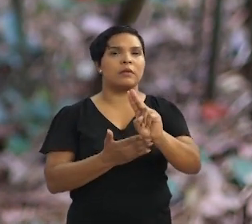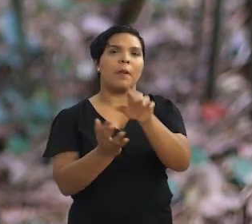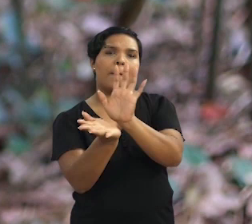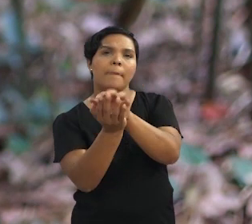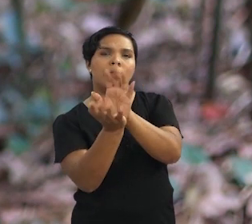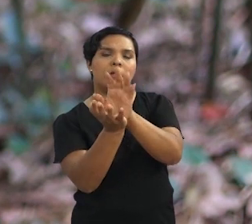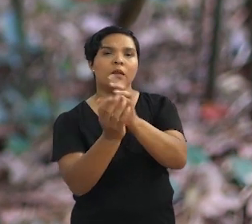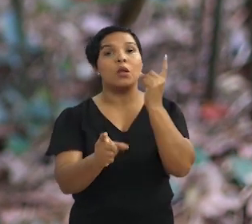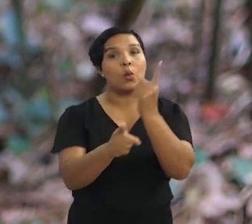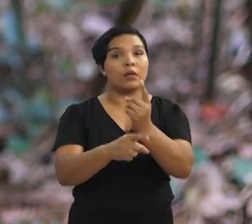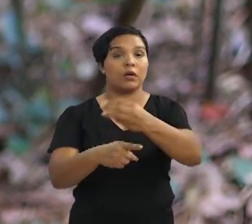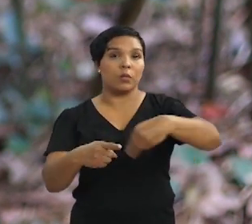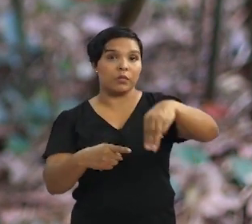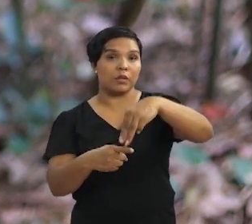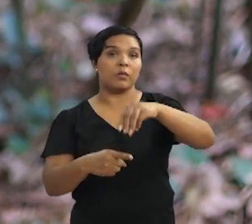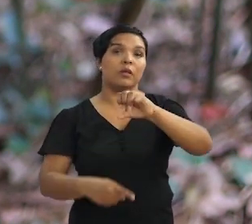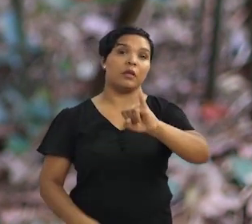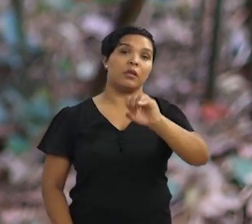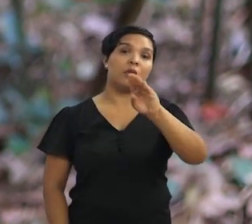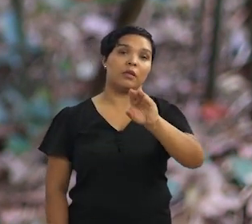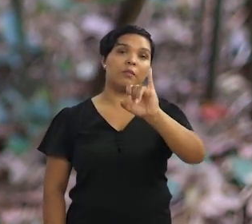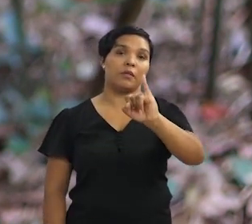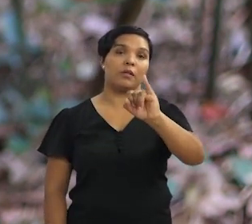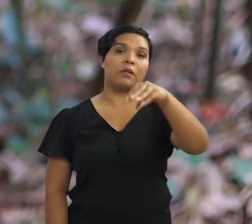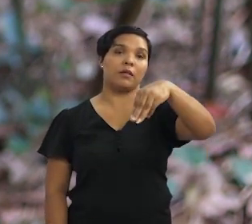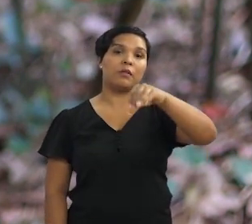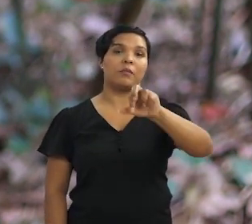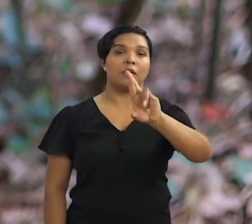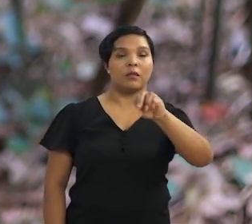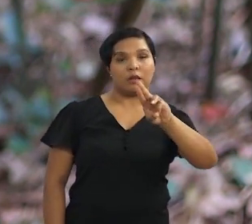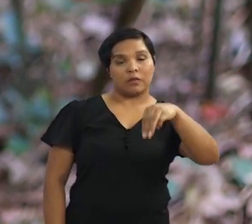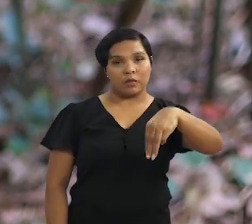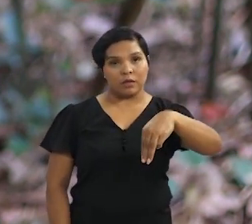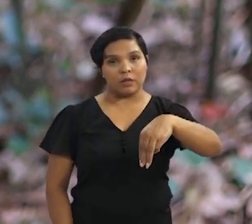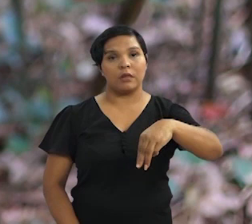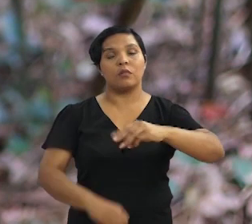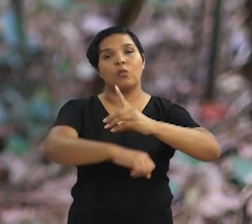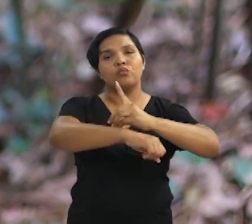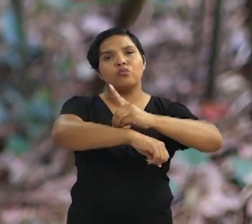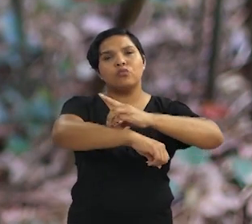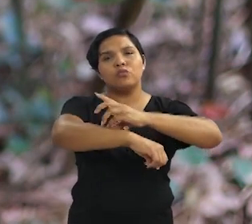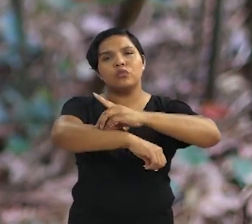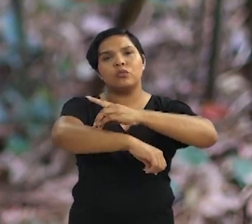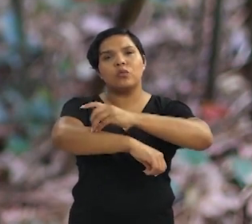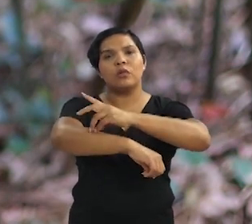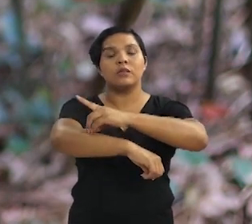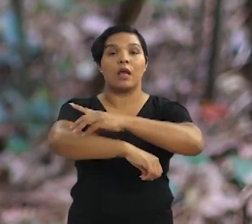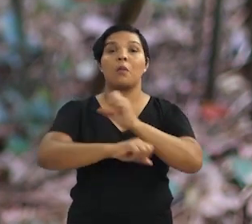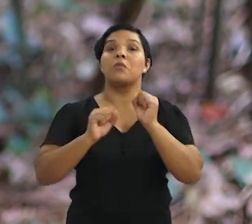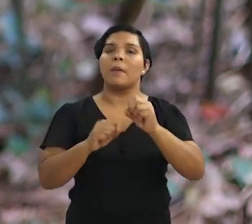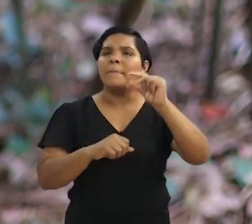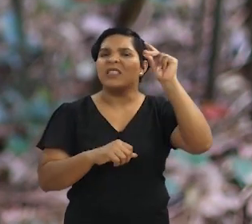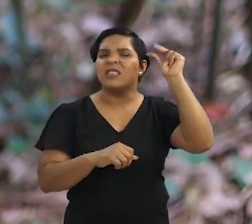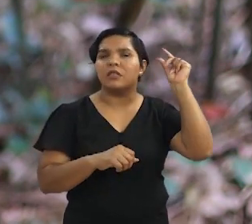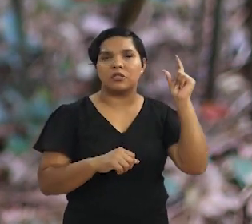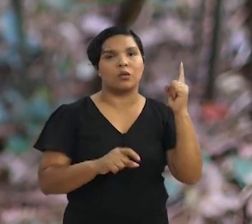Universidade Federal de Pernambuco encontraram no município de Ibimirim um segmento de vértebra pertencente a um Dilophosauro. Esse pode